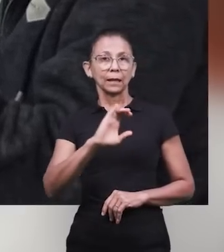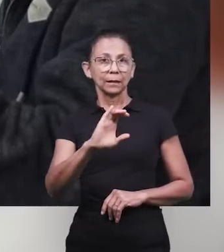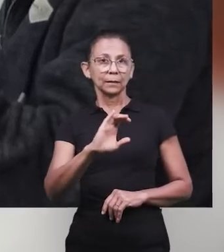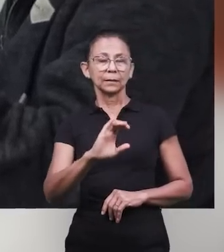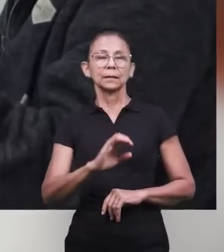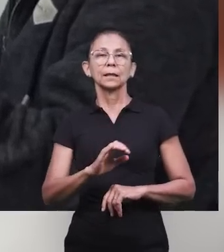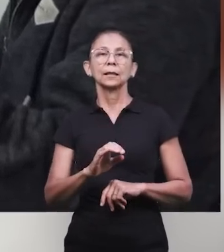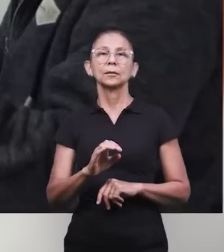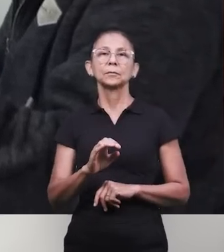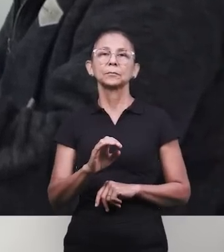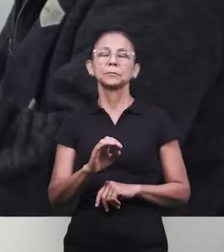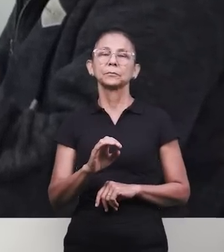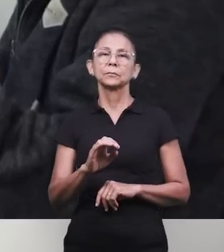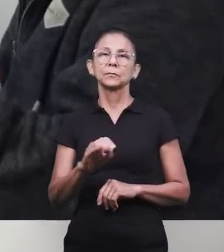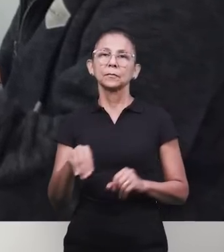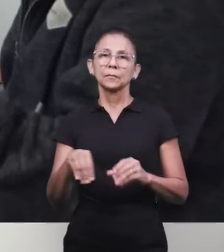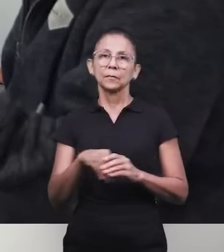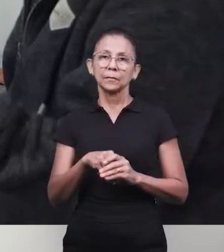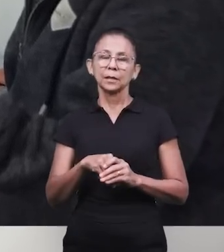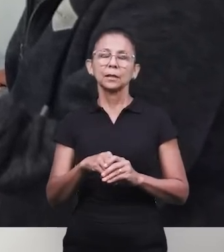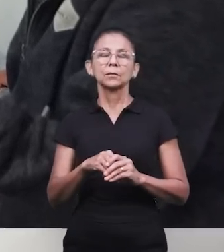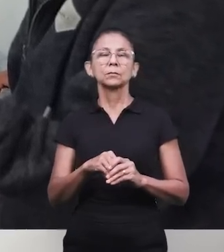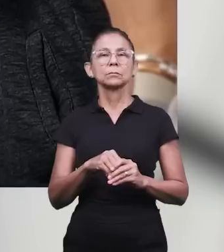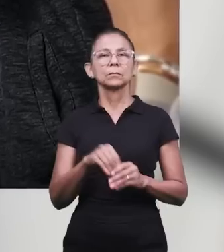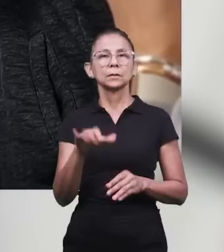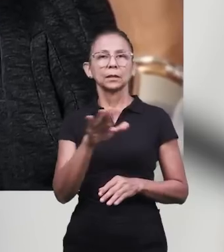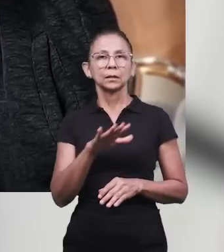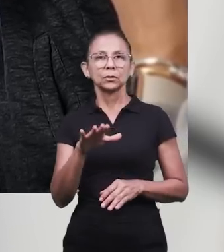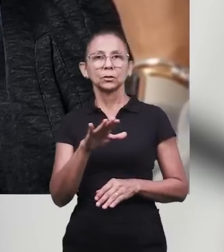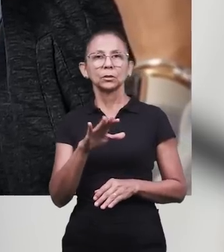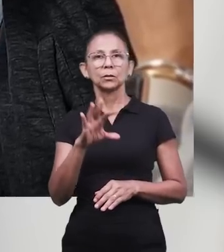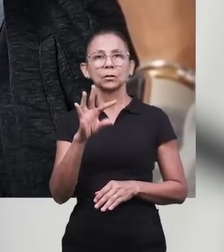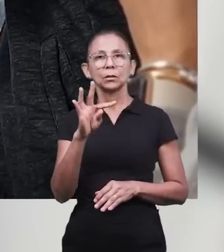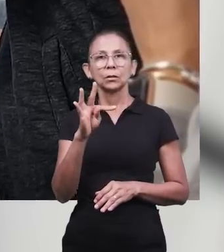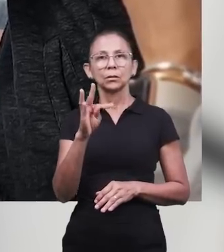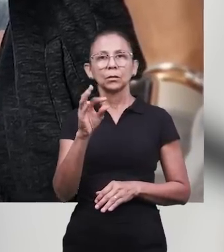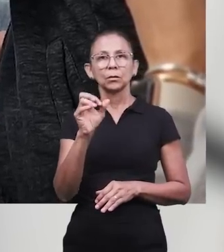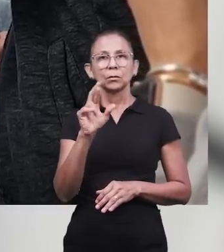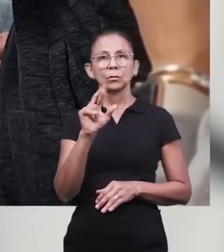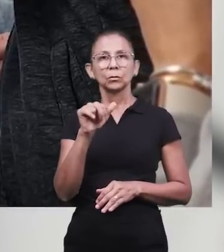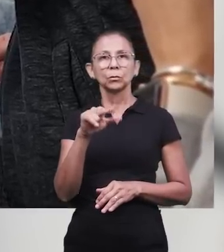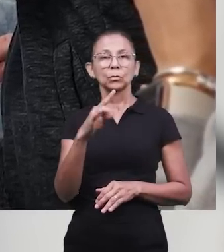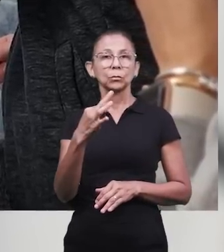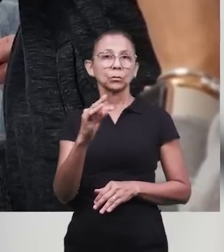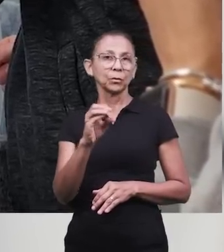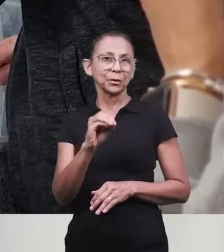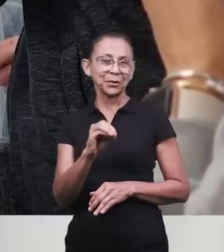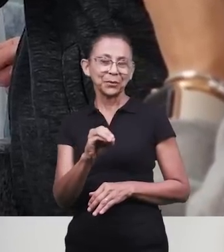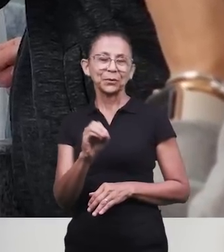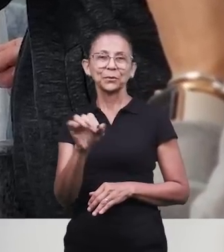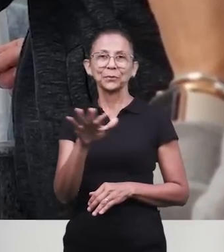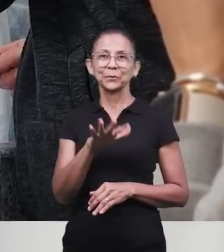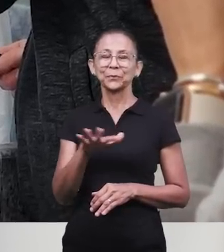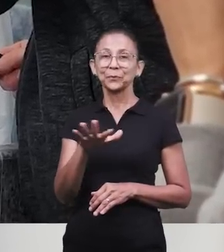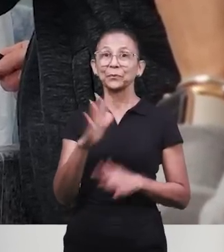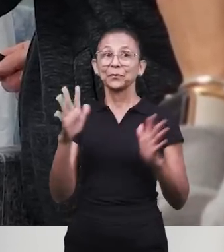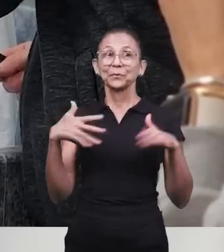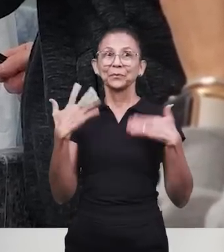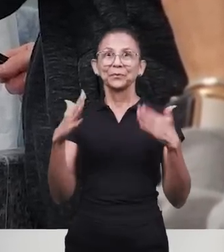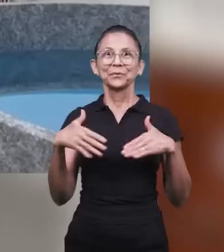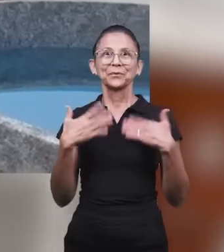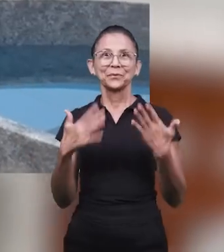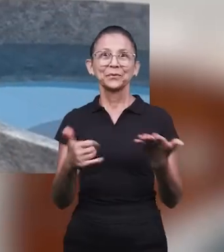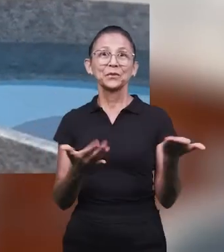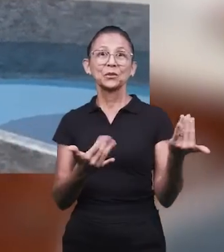2 vidas foram batizadas na ICM de Toronto, na província de Ontário. Uma grande alegria especialmente para a jovem,